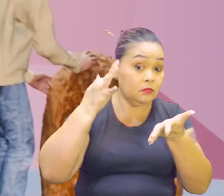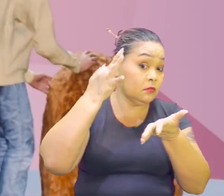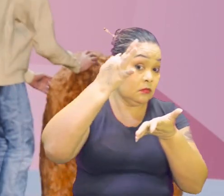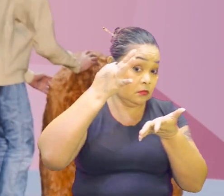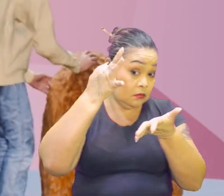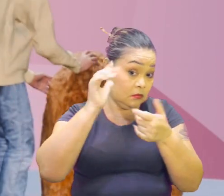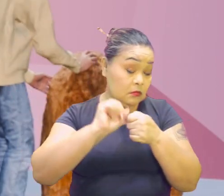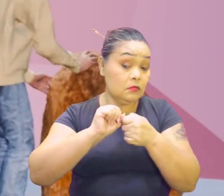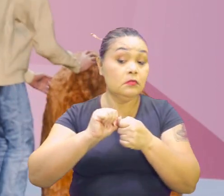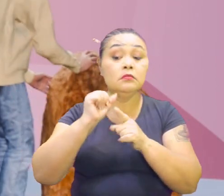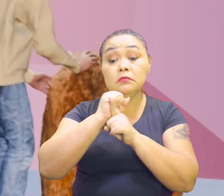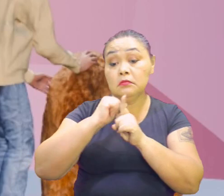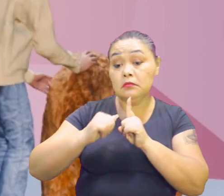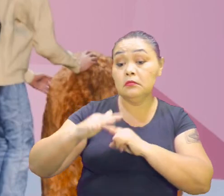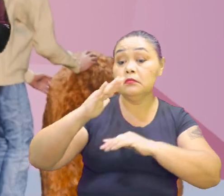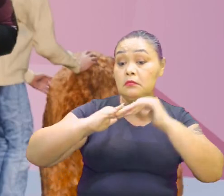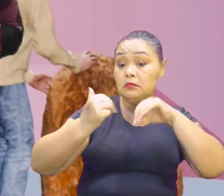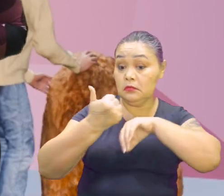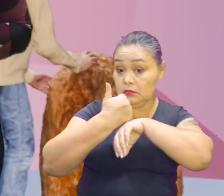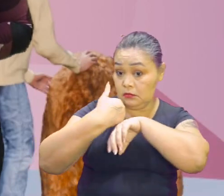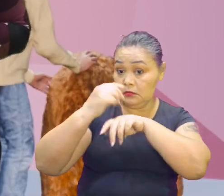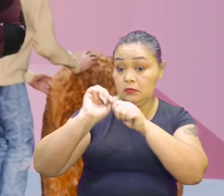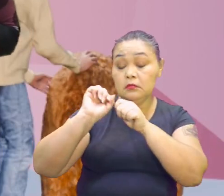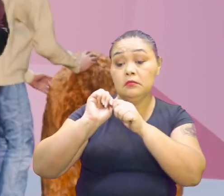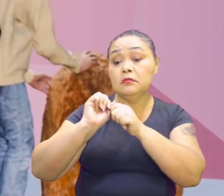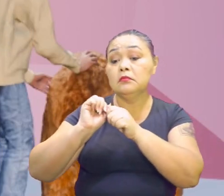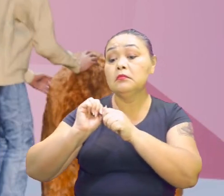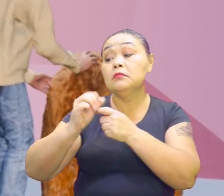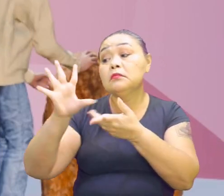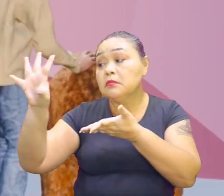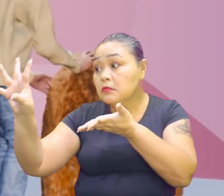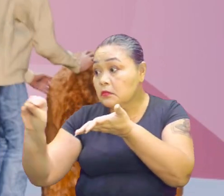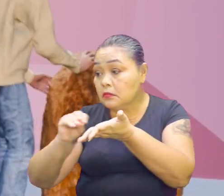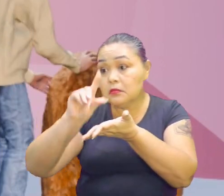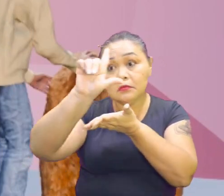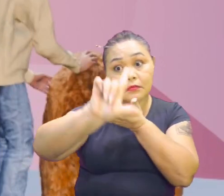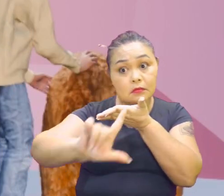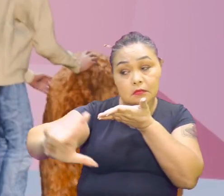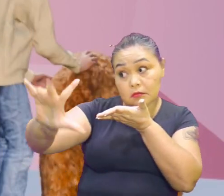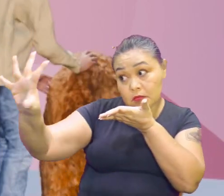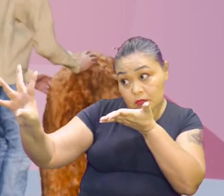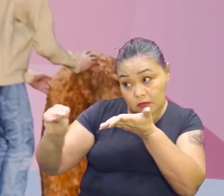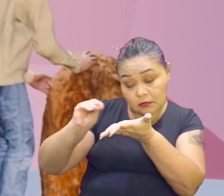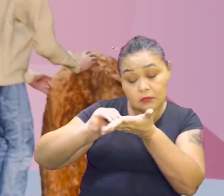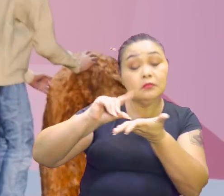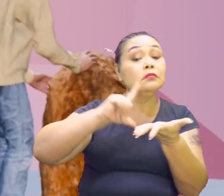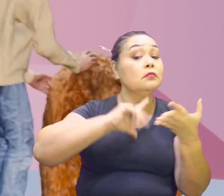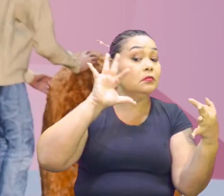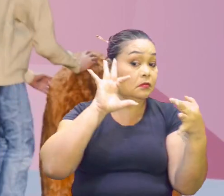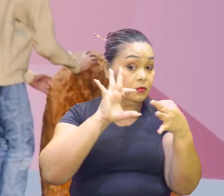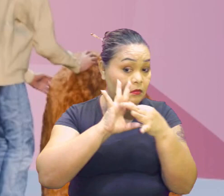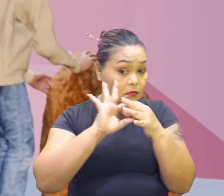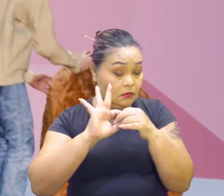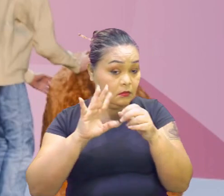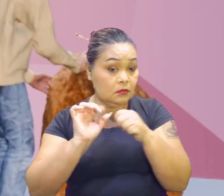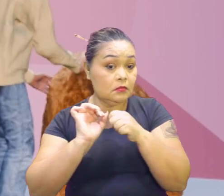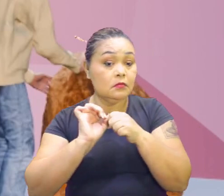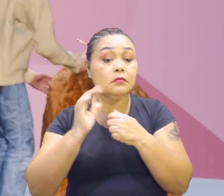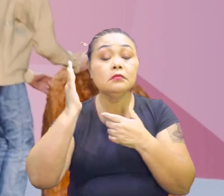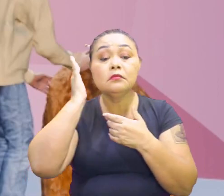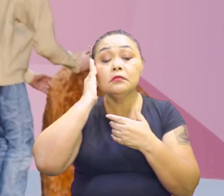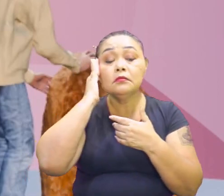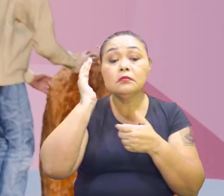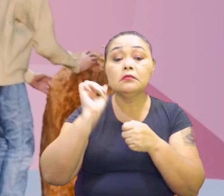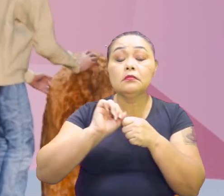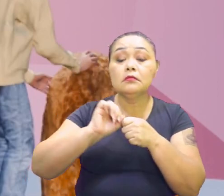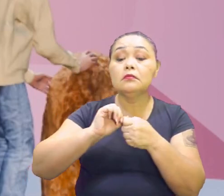filósofo, sociólogo. Pode usar trechinho da literatura, não esquecendo de contextualizar. Se você domina a